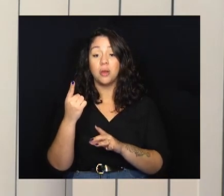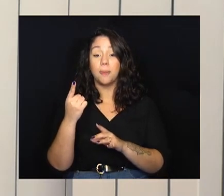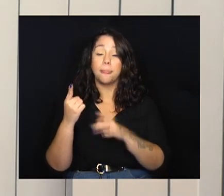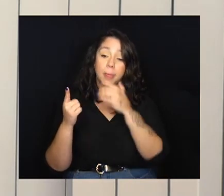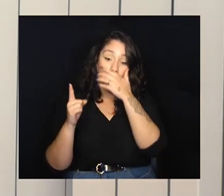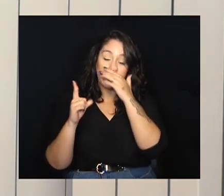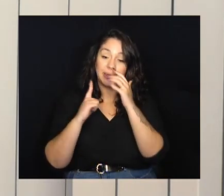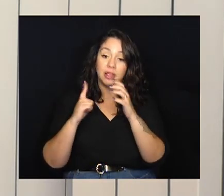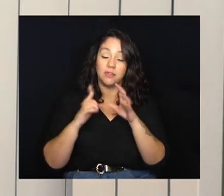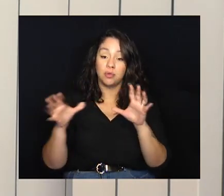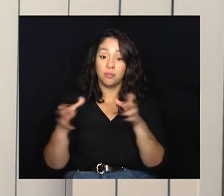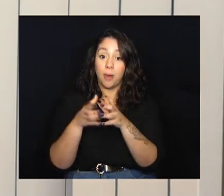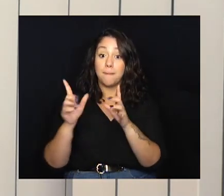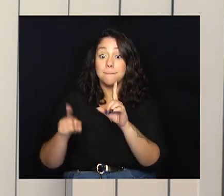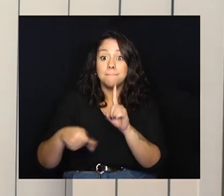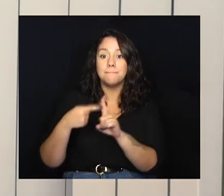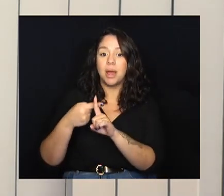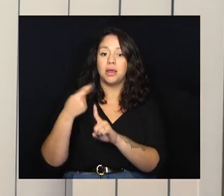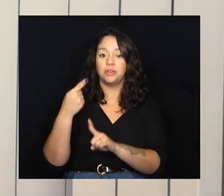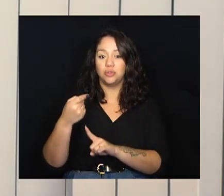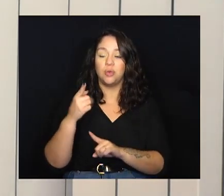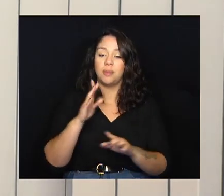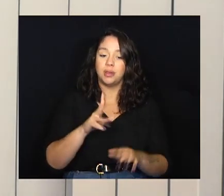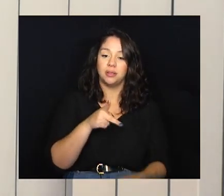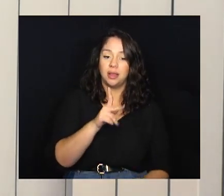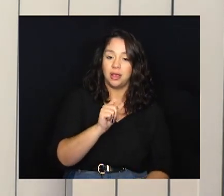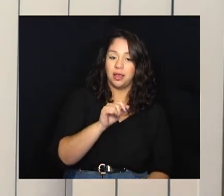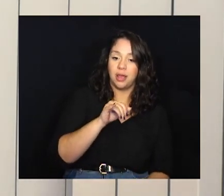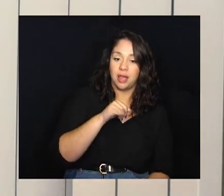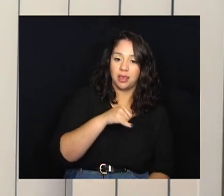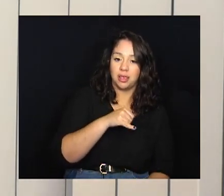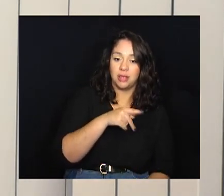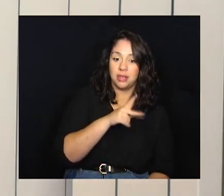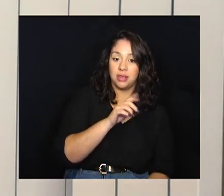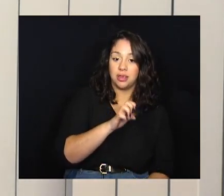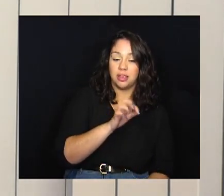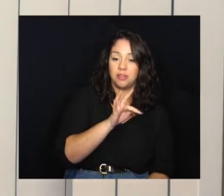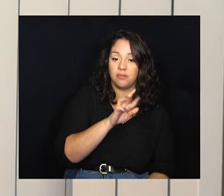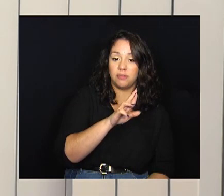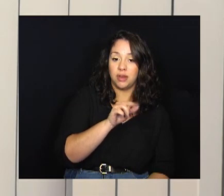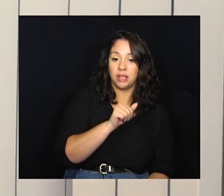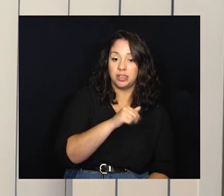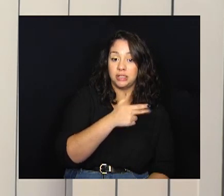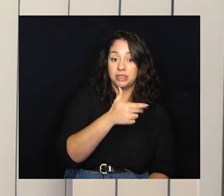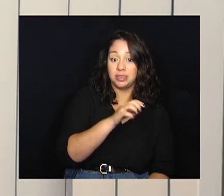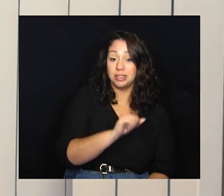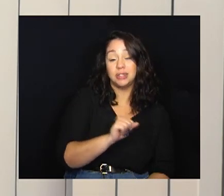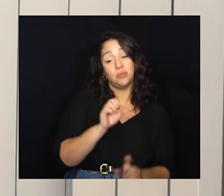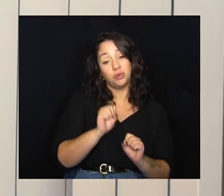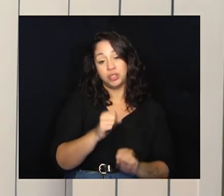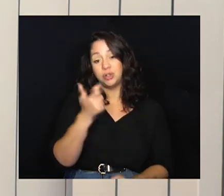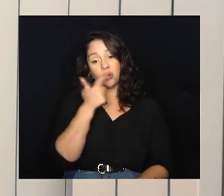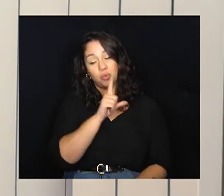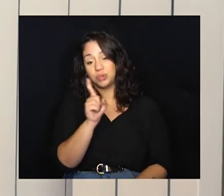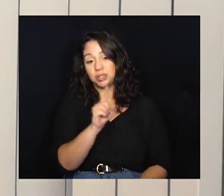o jogo e sofreu né se não fosse o Caíque França a equipe poderia não sair com os três pontos ponte volta